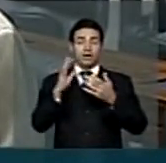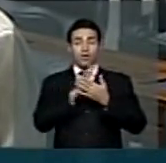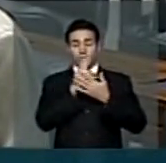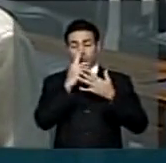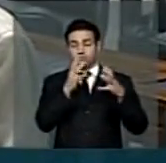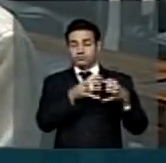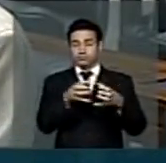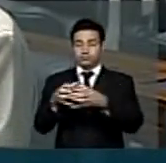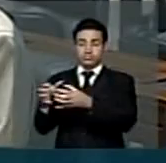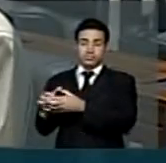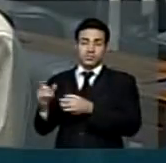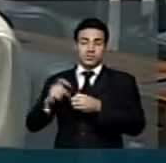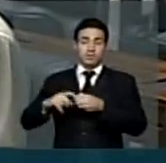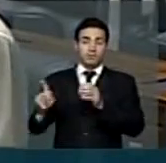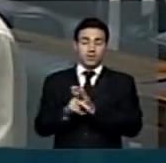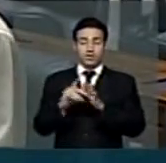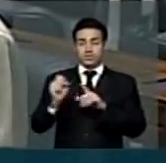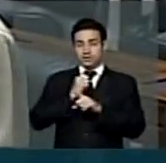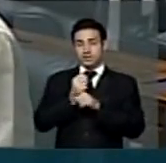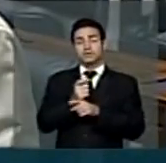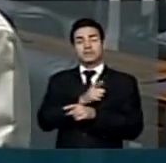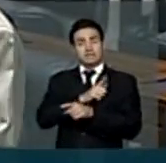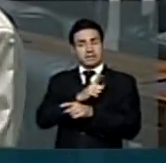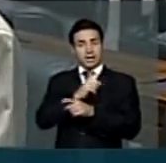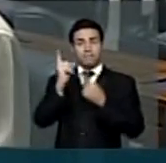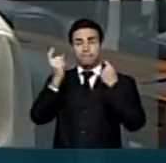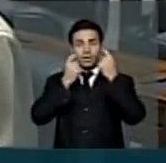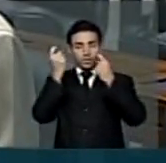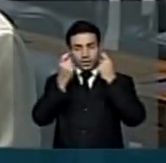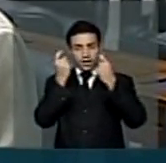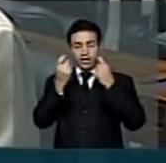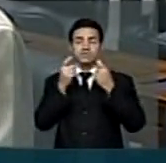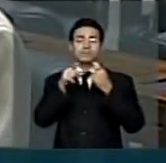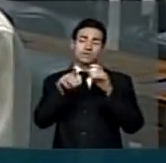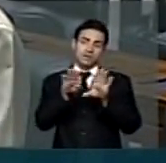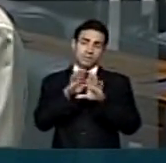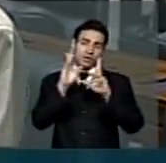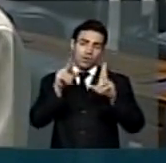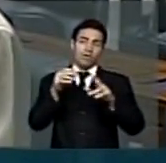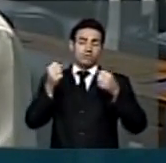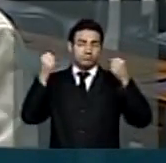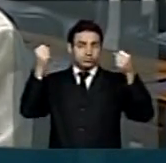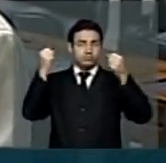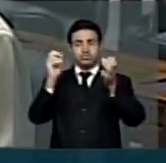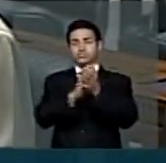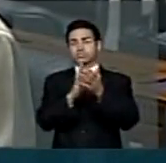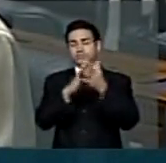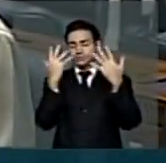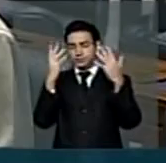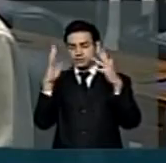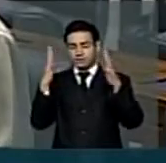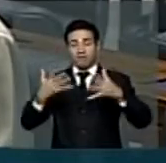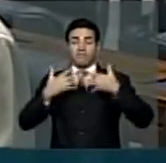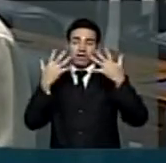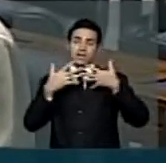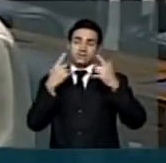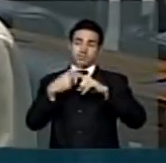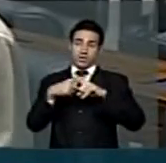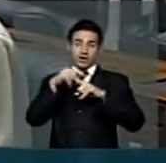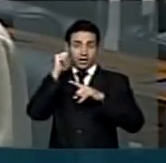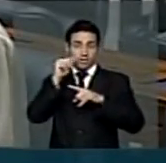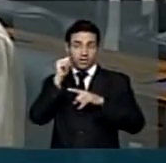da nossa sociedade estão engajados nessa manifestação de aplauso, regozijo pela